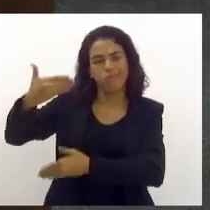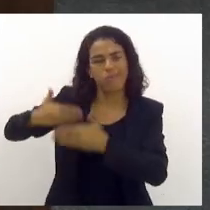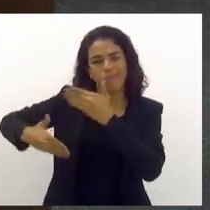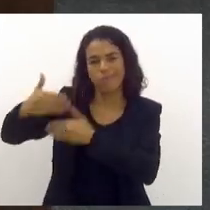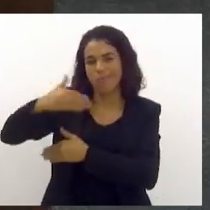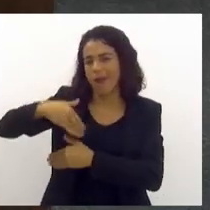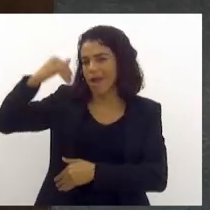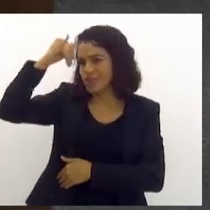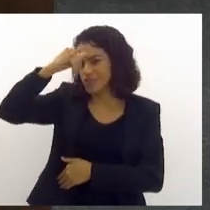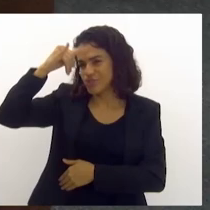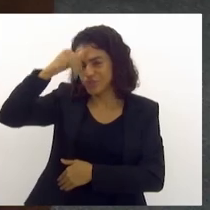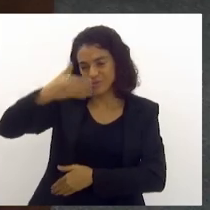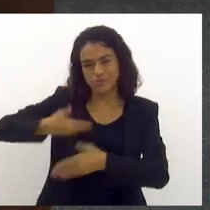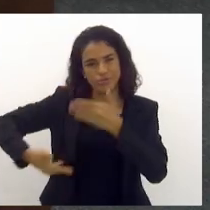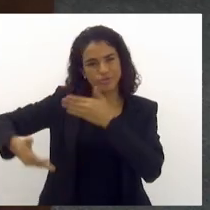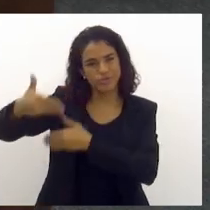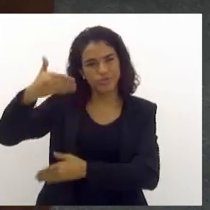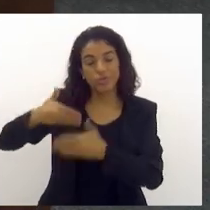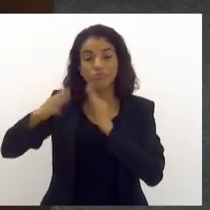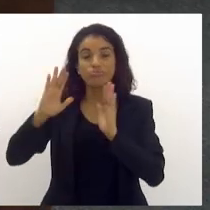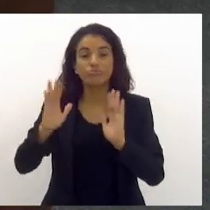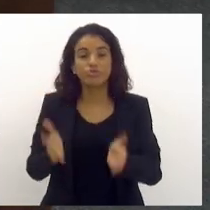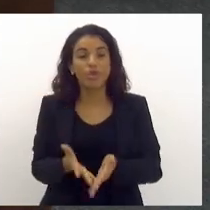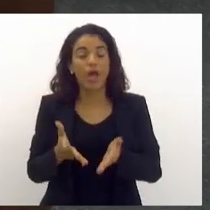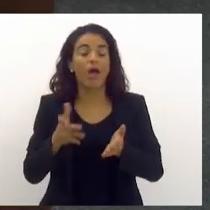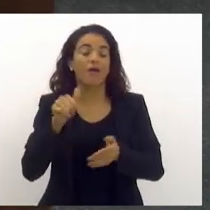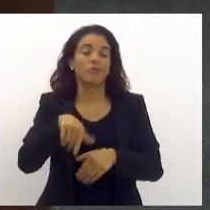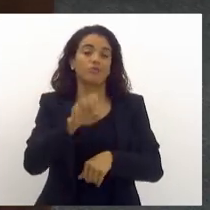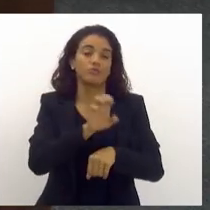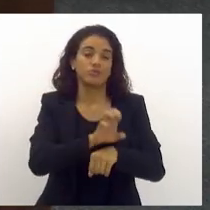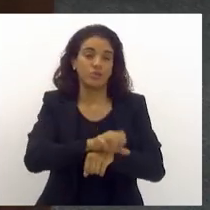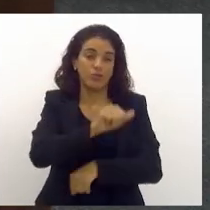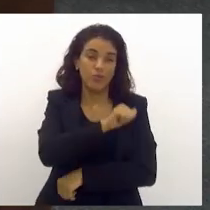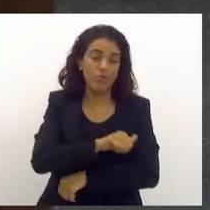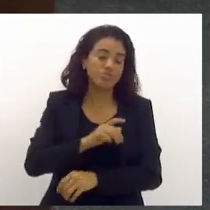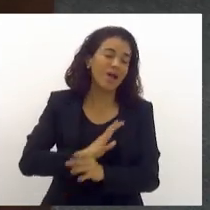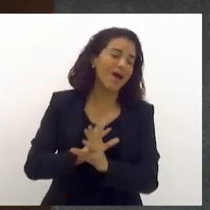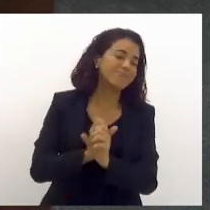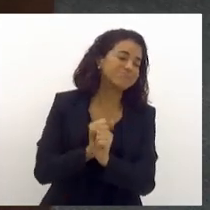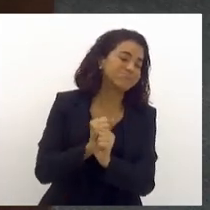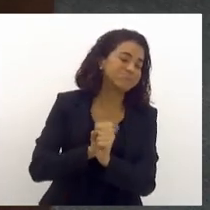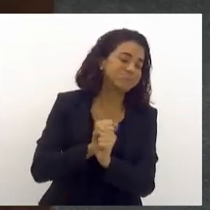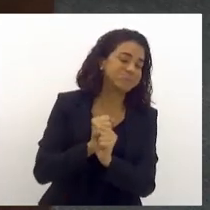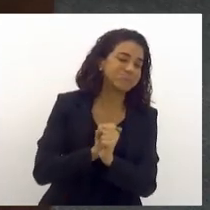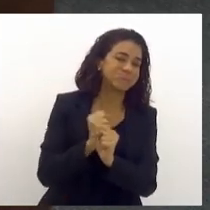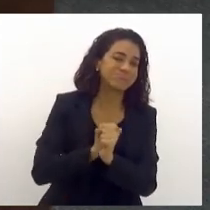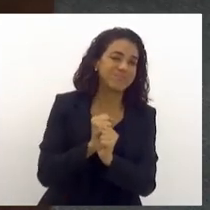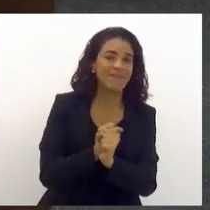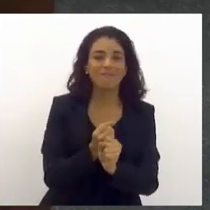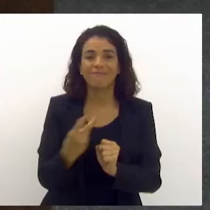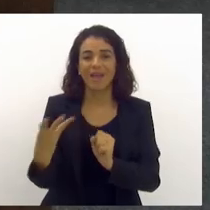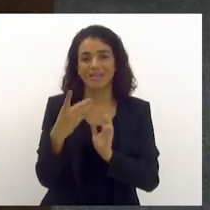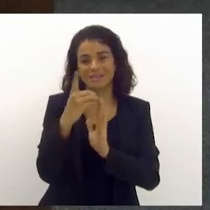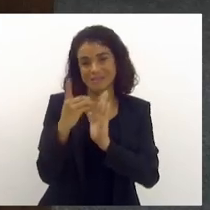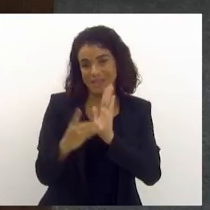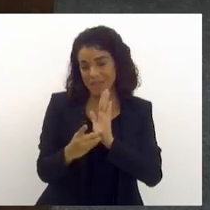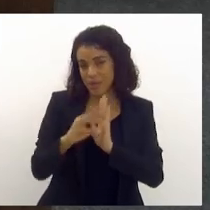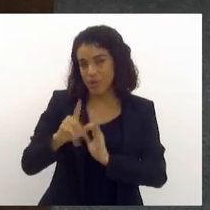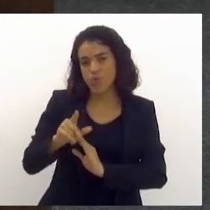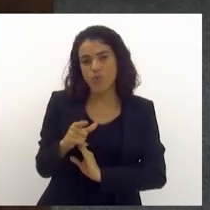Esse problema acontece no estado do Rio de Janeiro há décadas. Não é uma